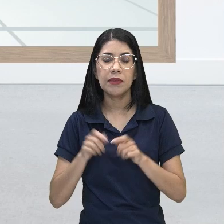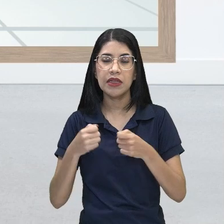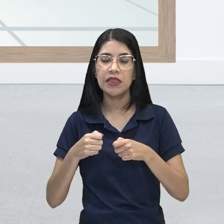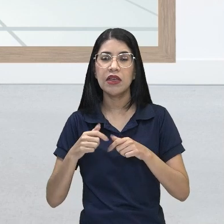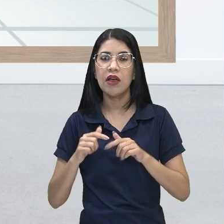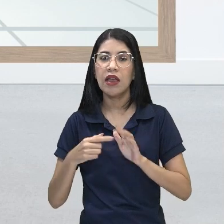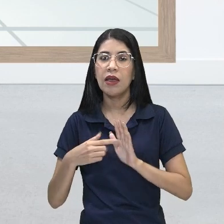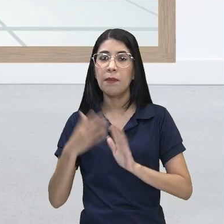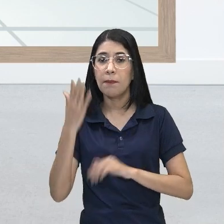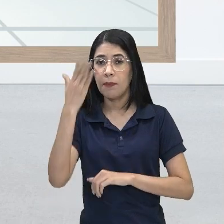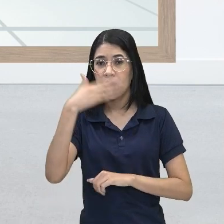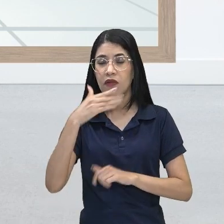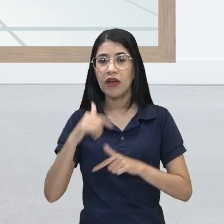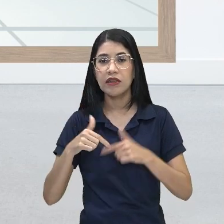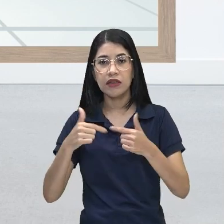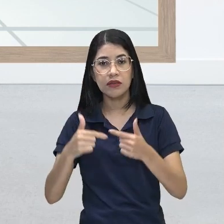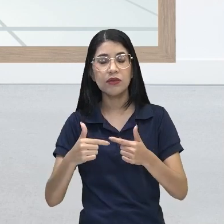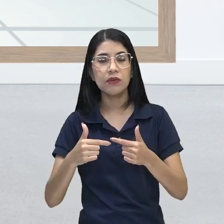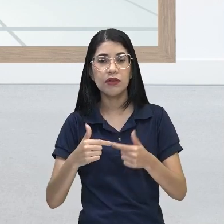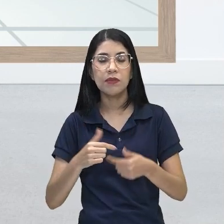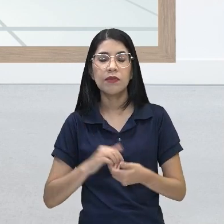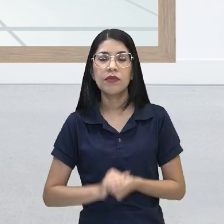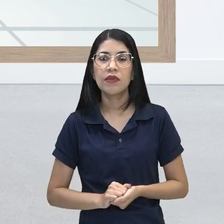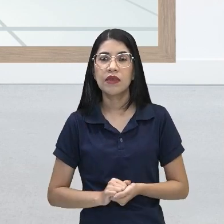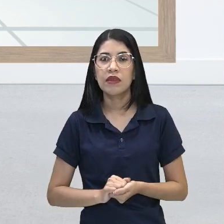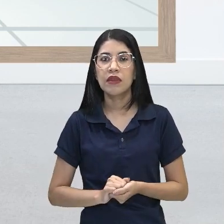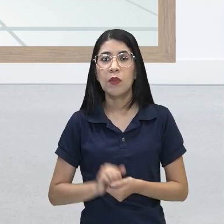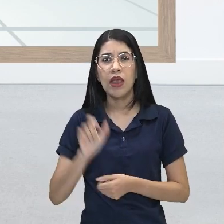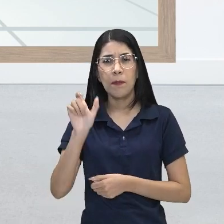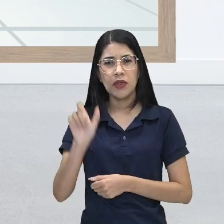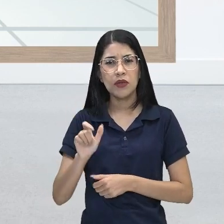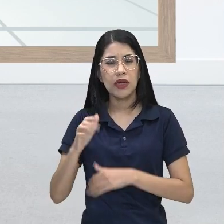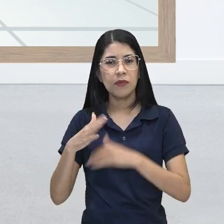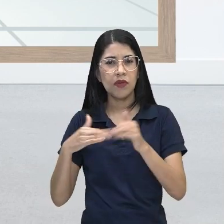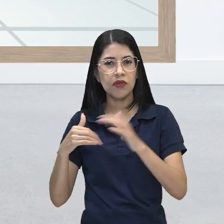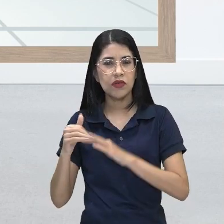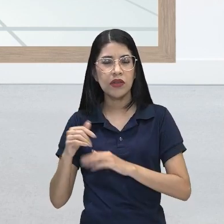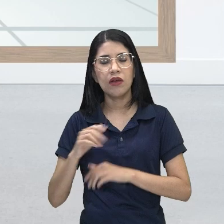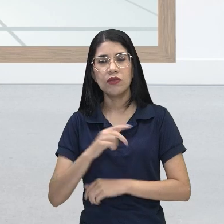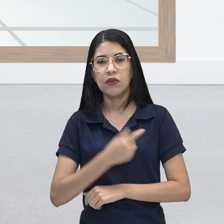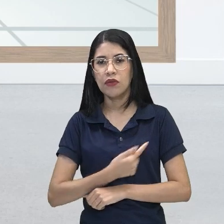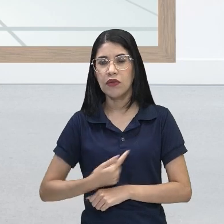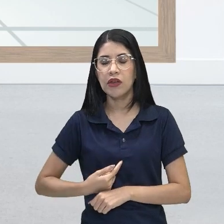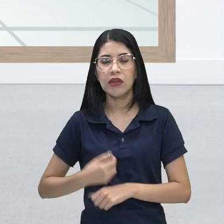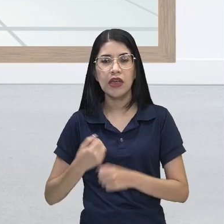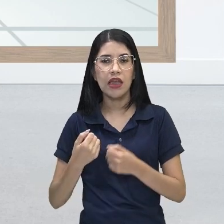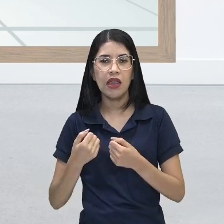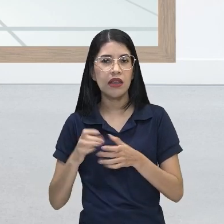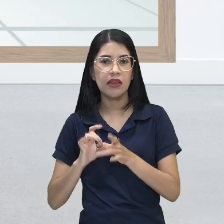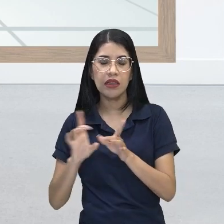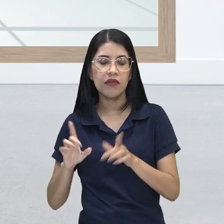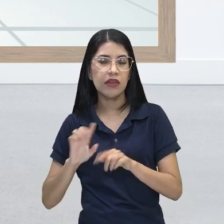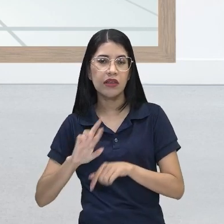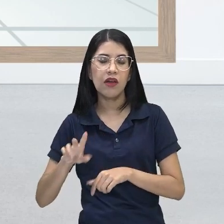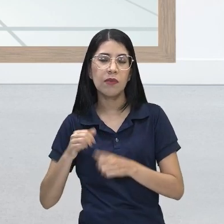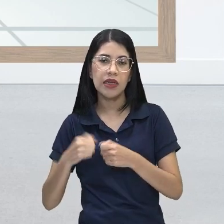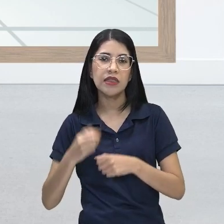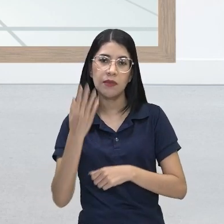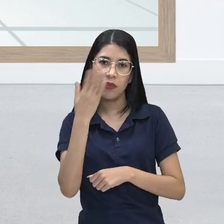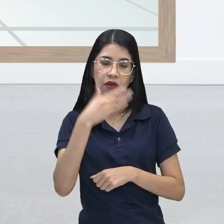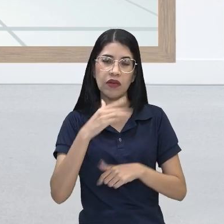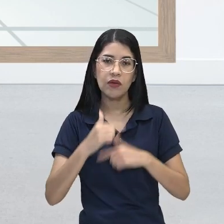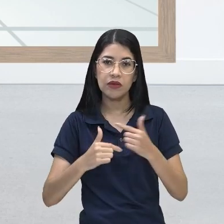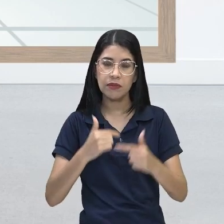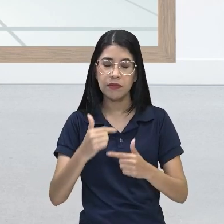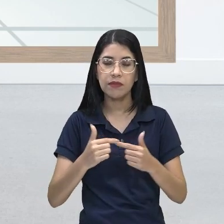atos, né? Não é porque você é agente público que você não tem que prestar conta. Ninguém está acima da Constituição,